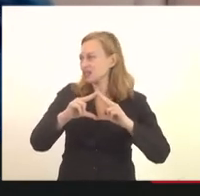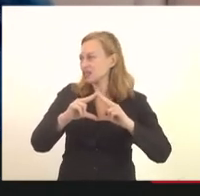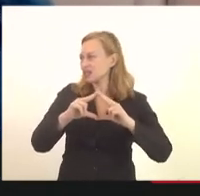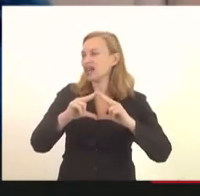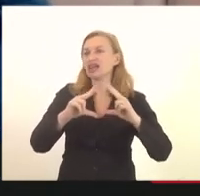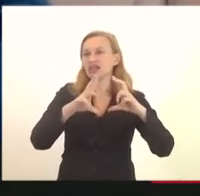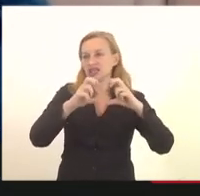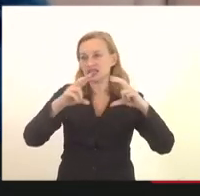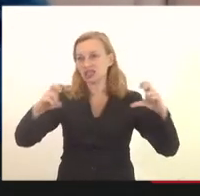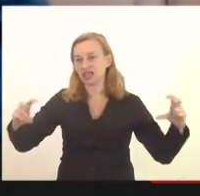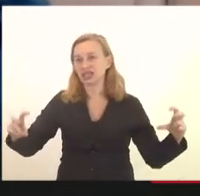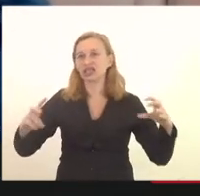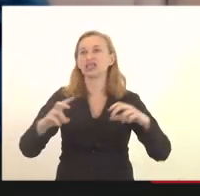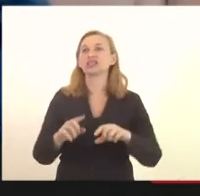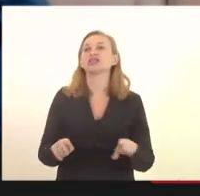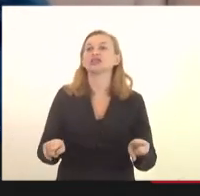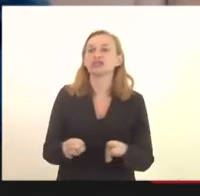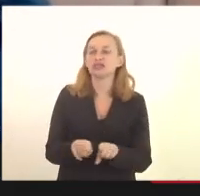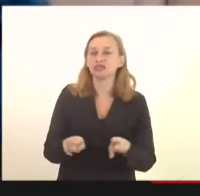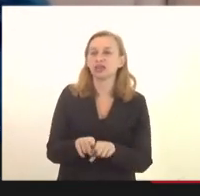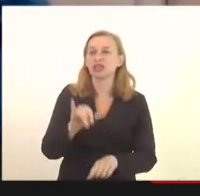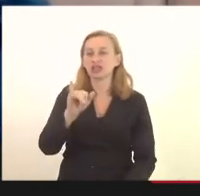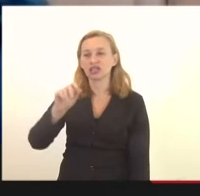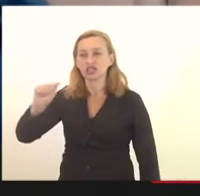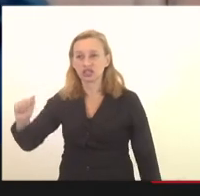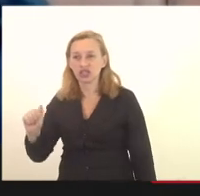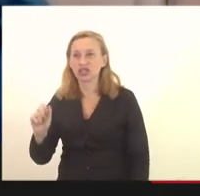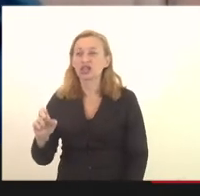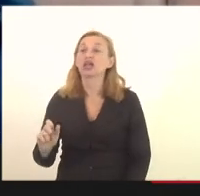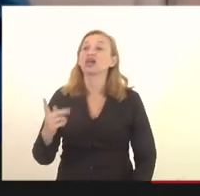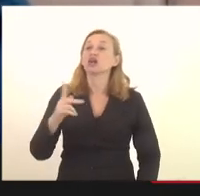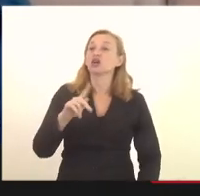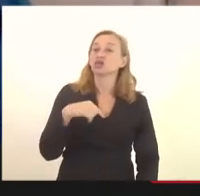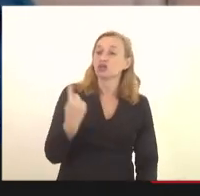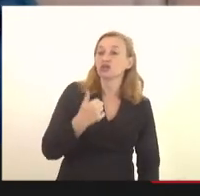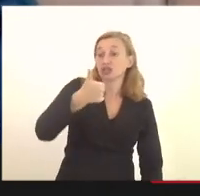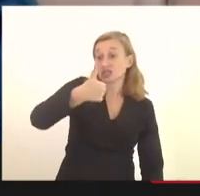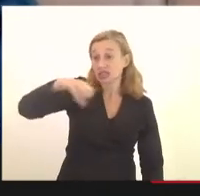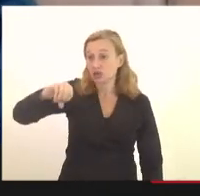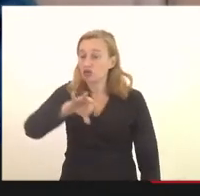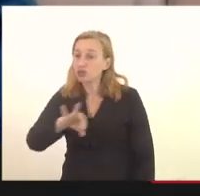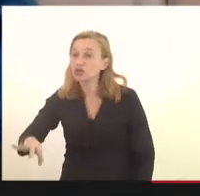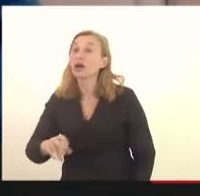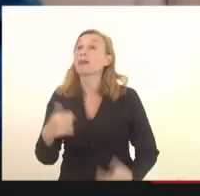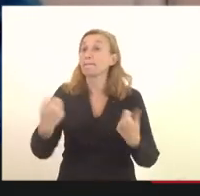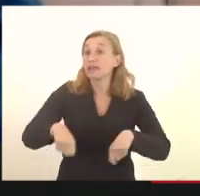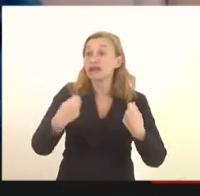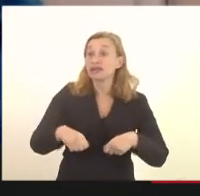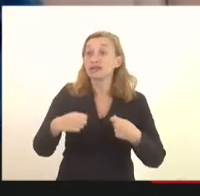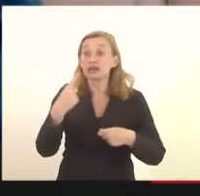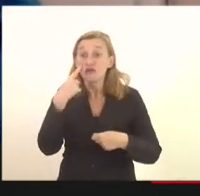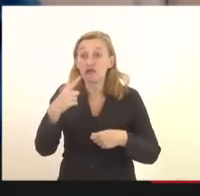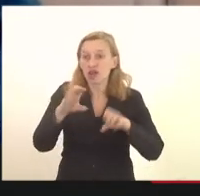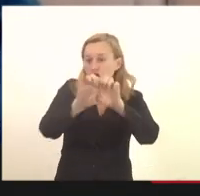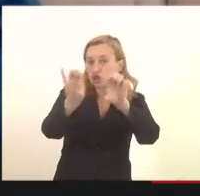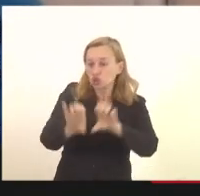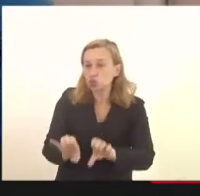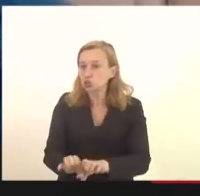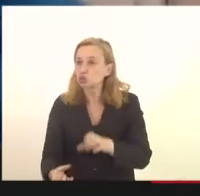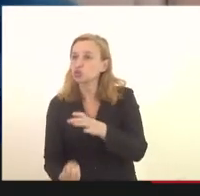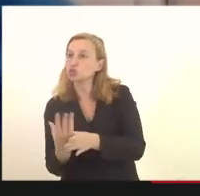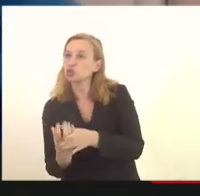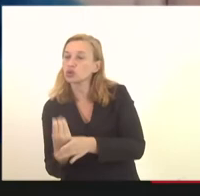6% de taxa de desemprego pela PNAD e IBGE, e nós estamos com 19%. Então, a gente precisa diversificar a estrutura produtiva.